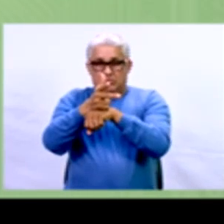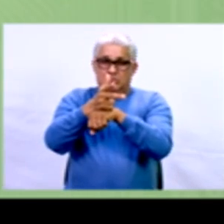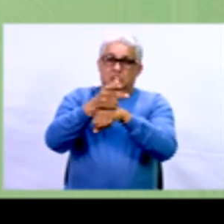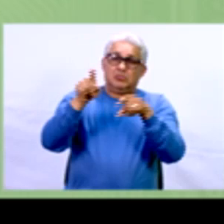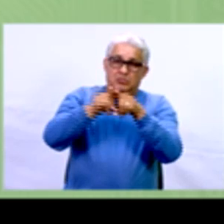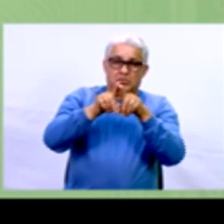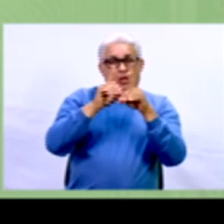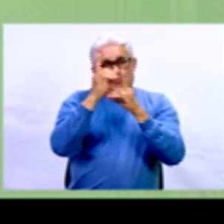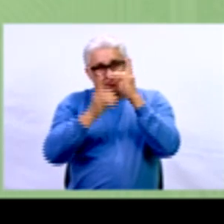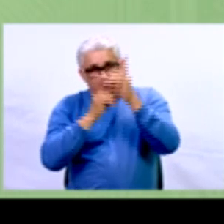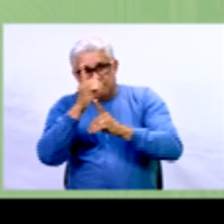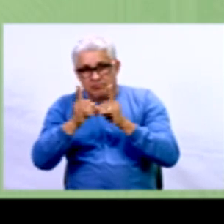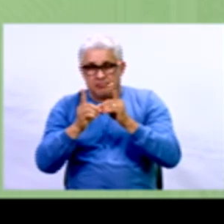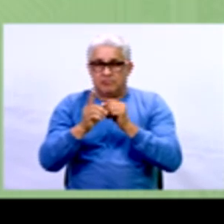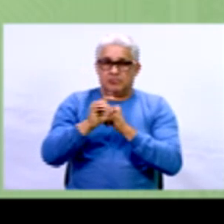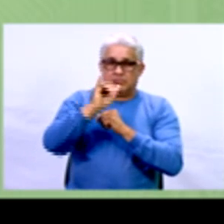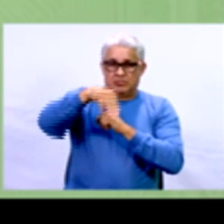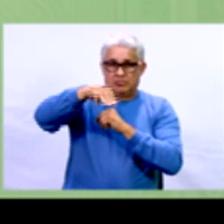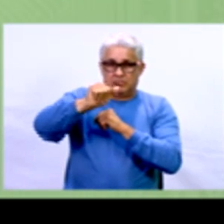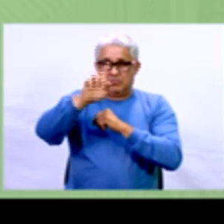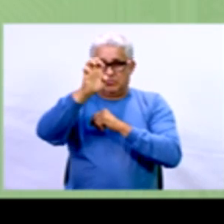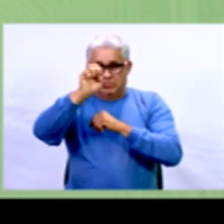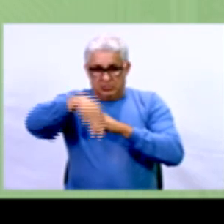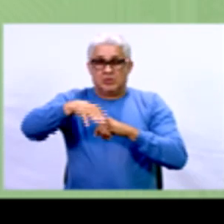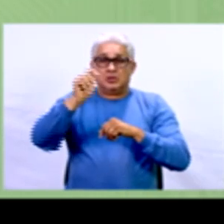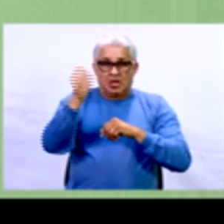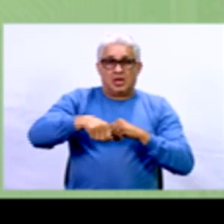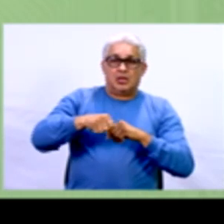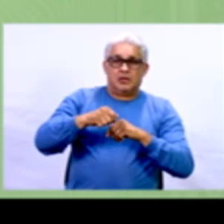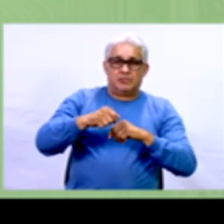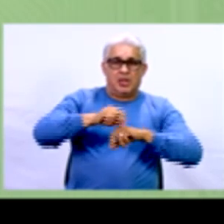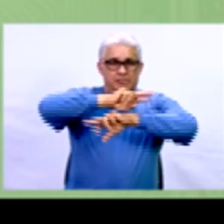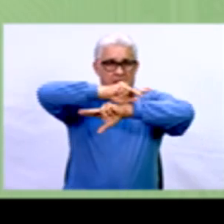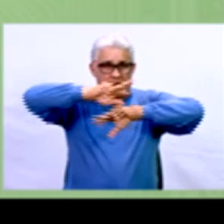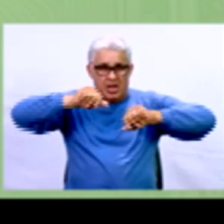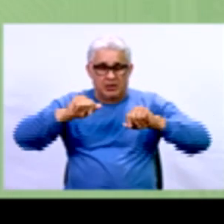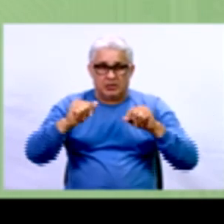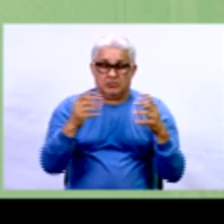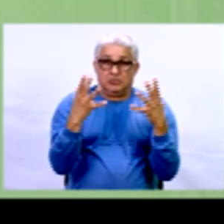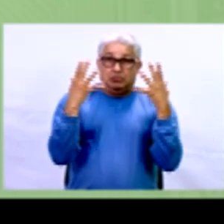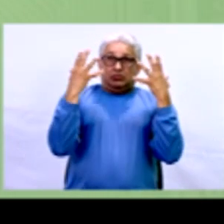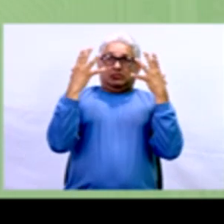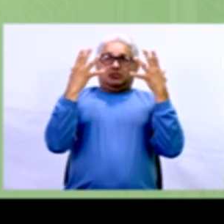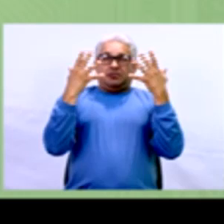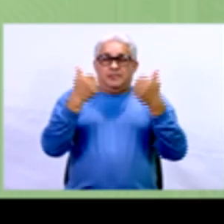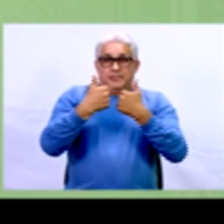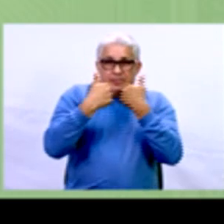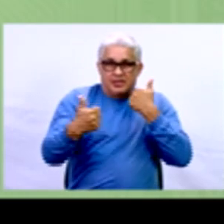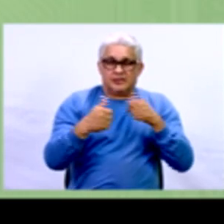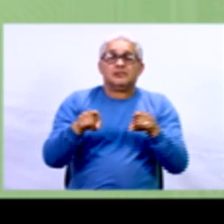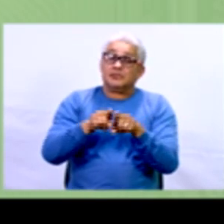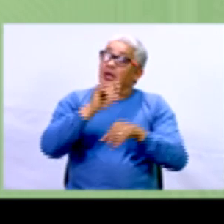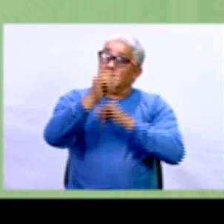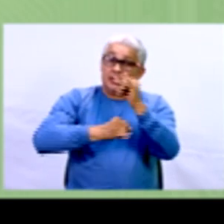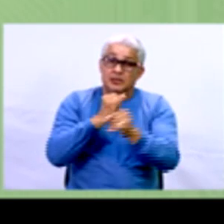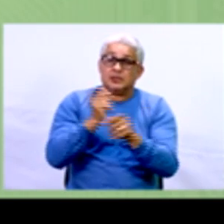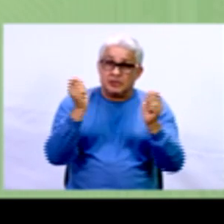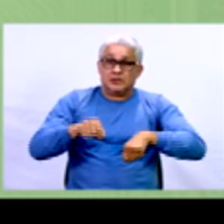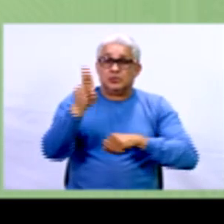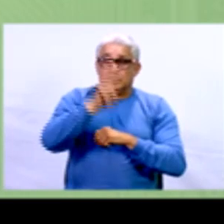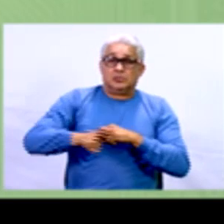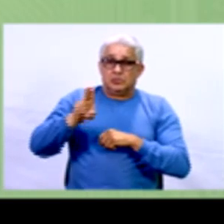que permitem que os objetos saiam da tela, ou ainda a internet, que permite a utilização